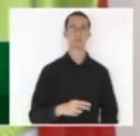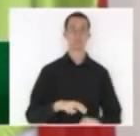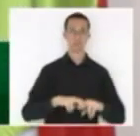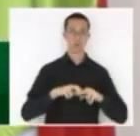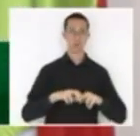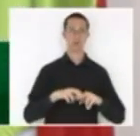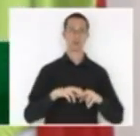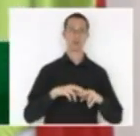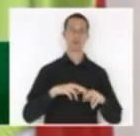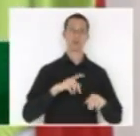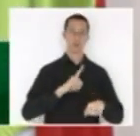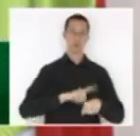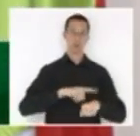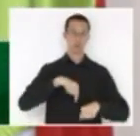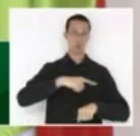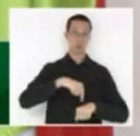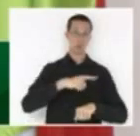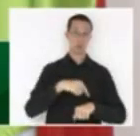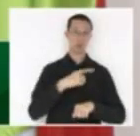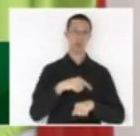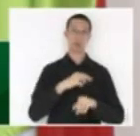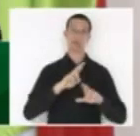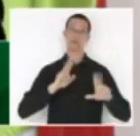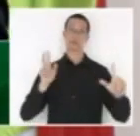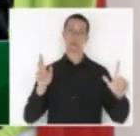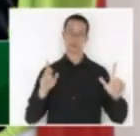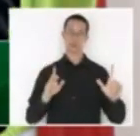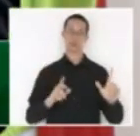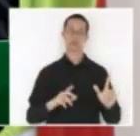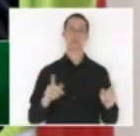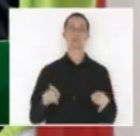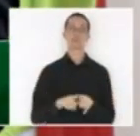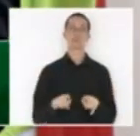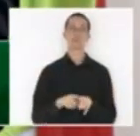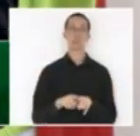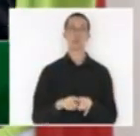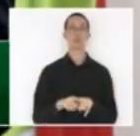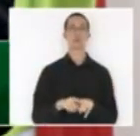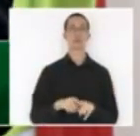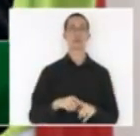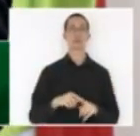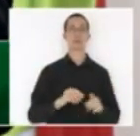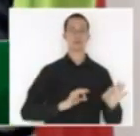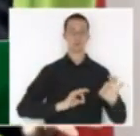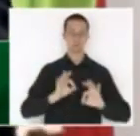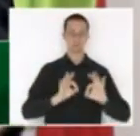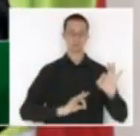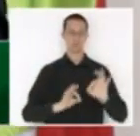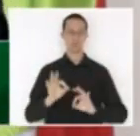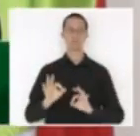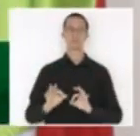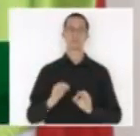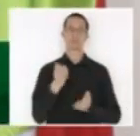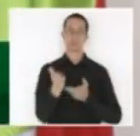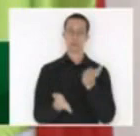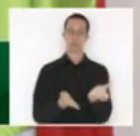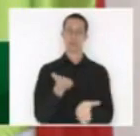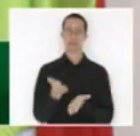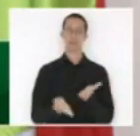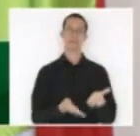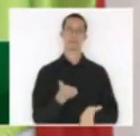trabalho pericial, e também a questão da regulamentação, concessão, atendimento